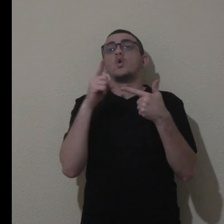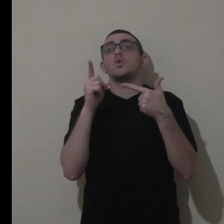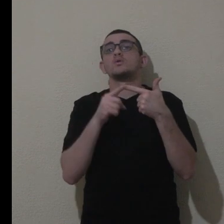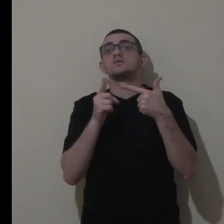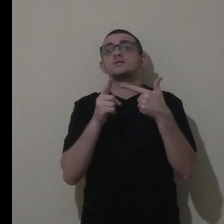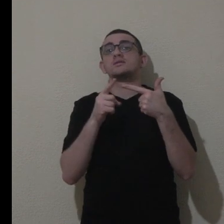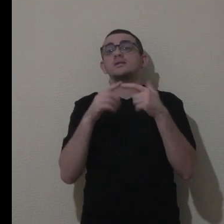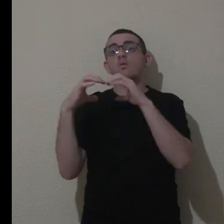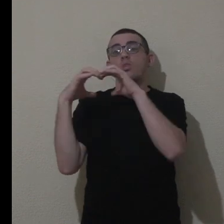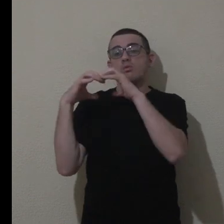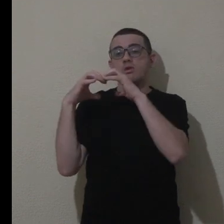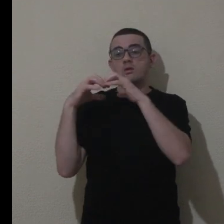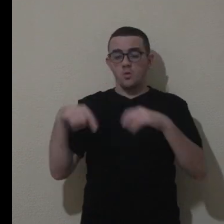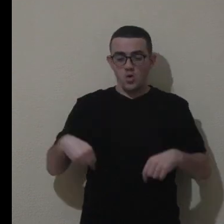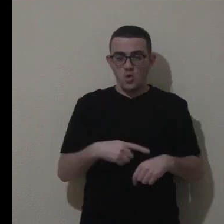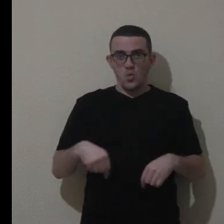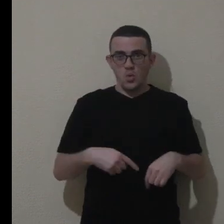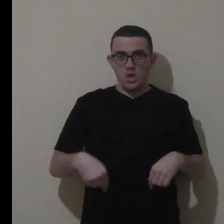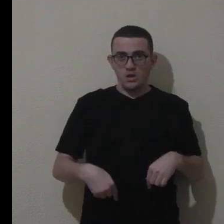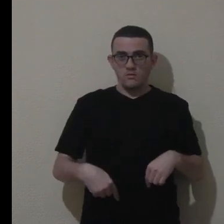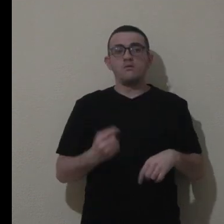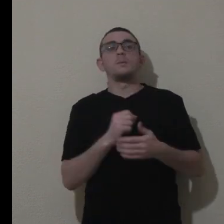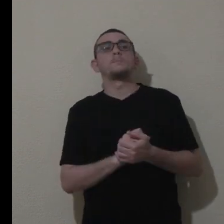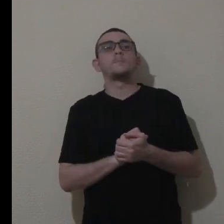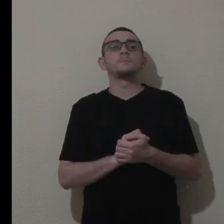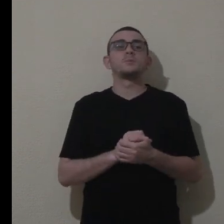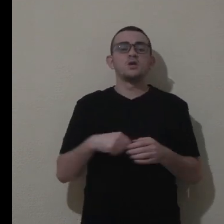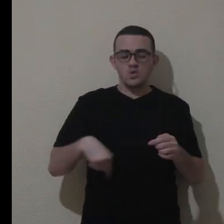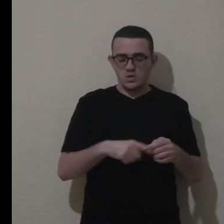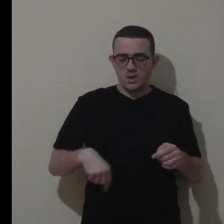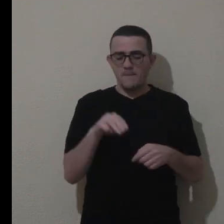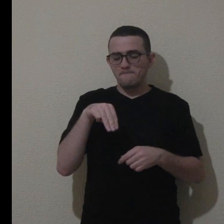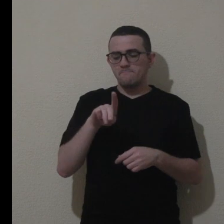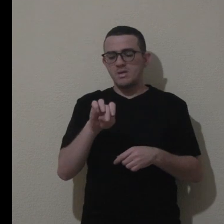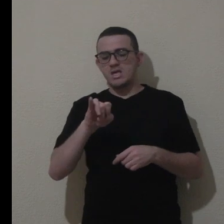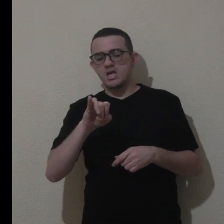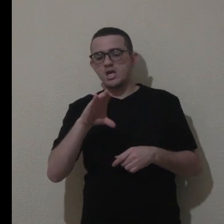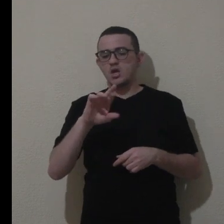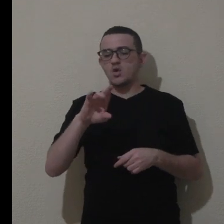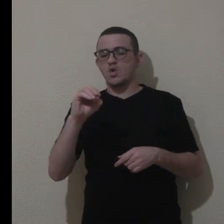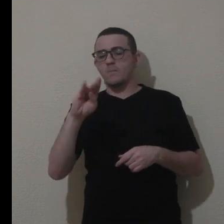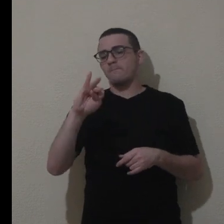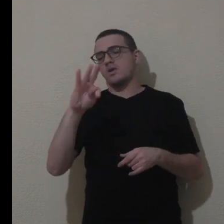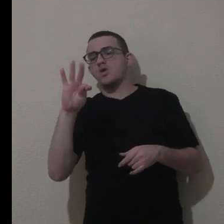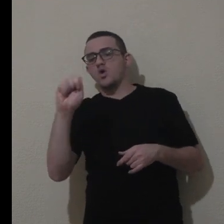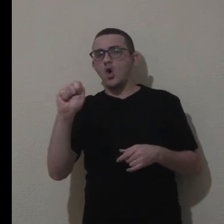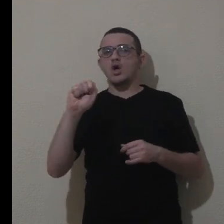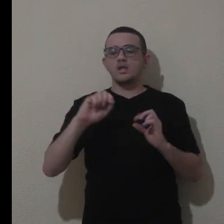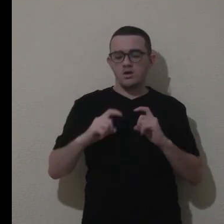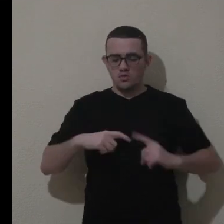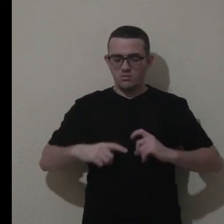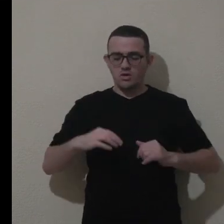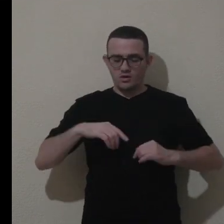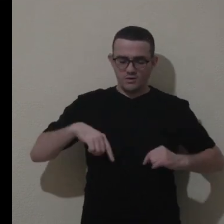o segundo cérebro, né? O intestino, né? O intestino, o microbiota, os bichinhos que lá